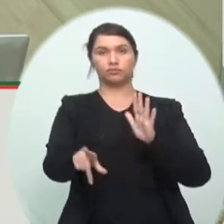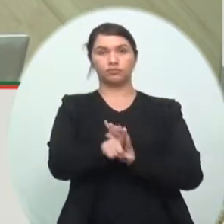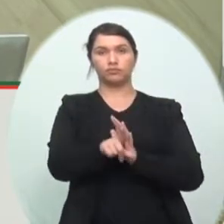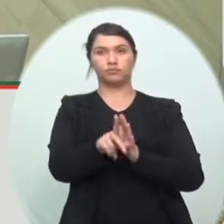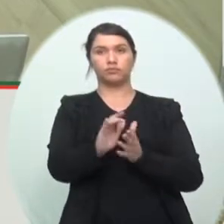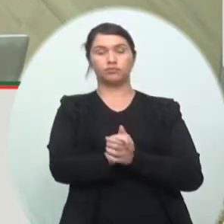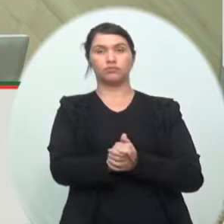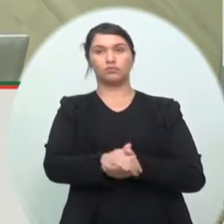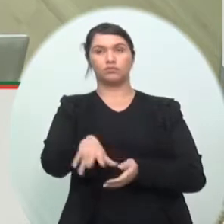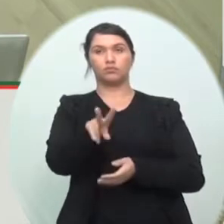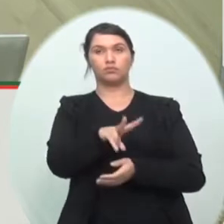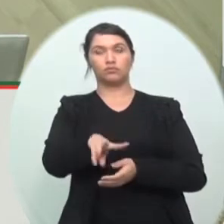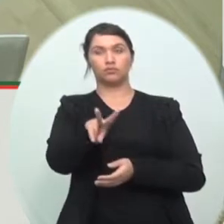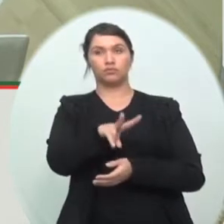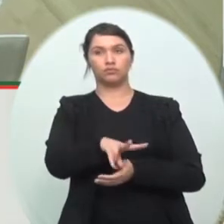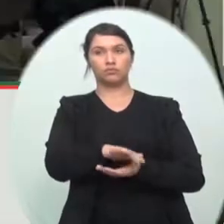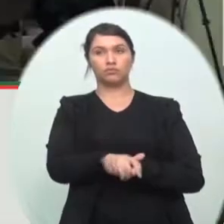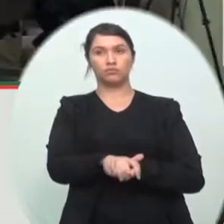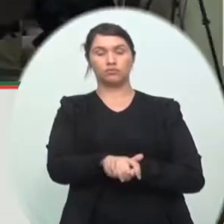projeto.